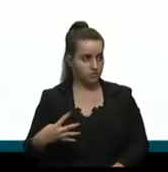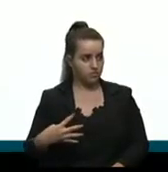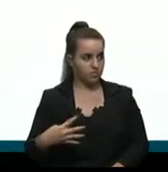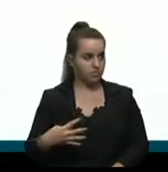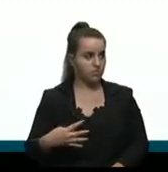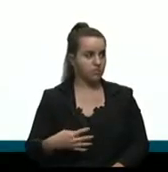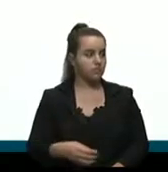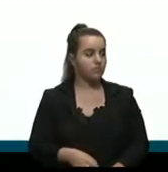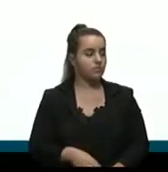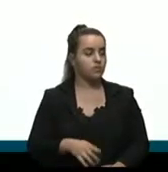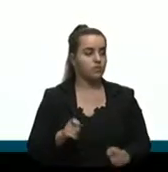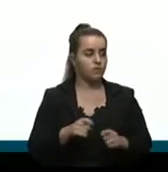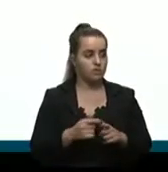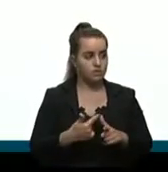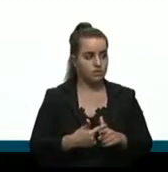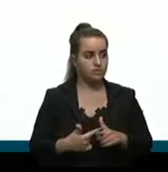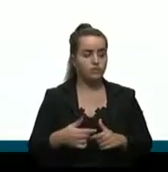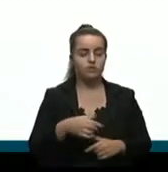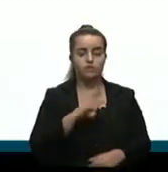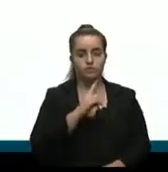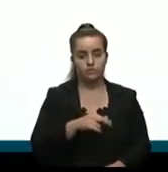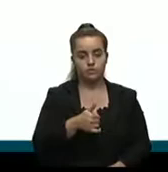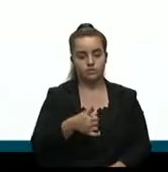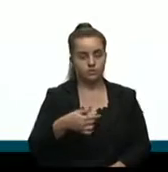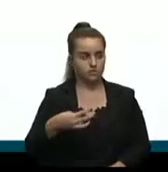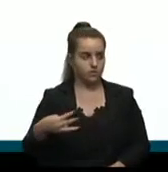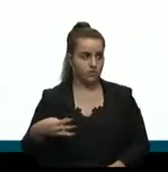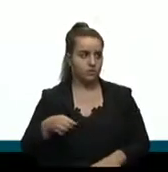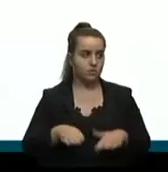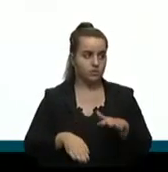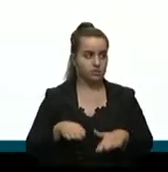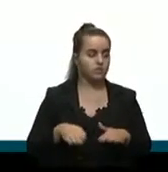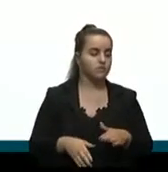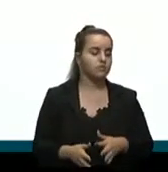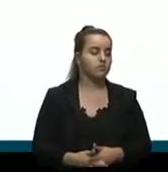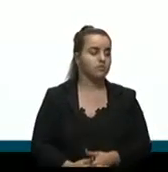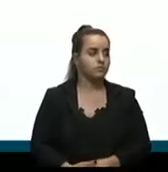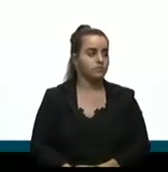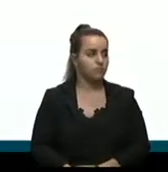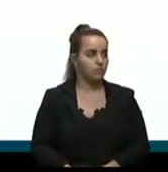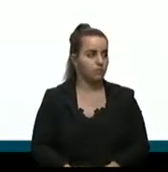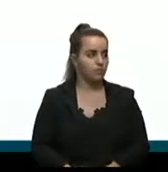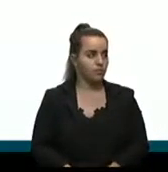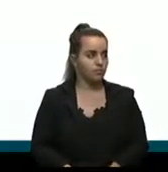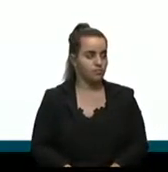4. E fazendo a divisão, obteremos o valor aproximado de